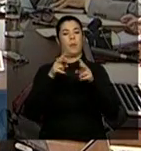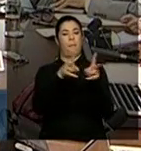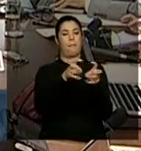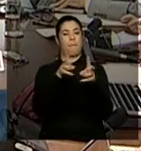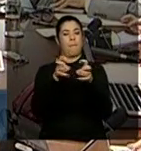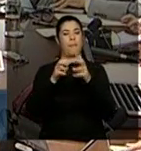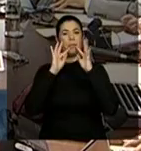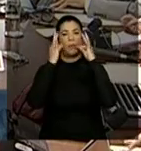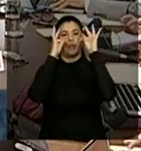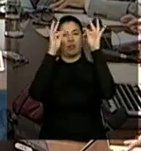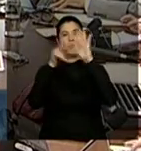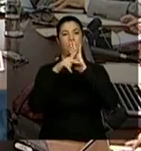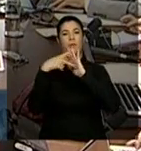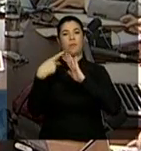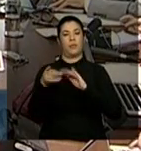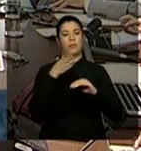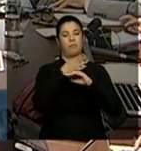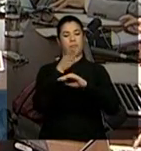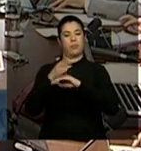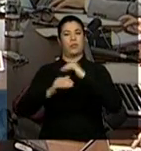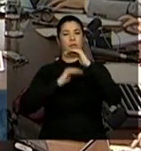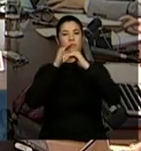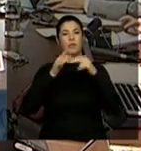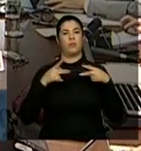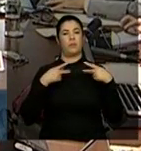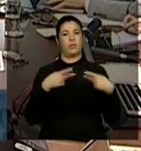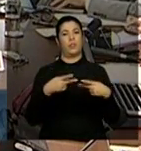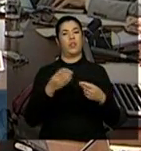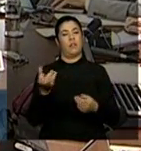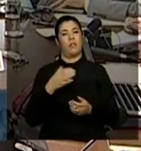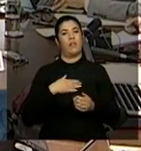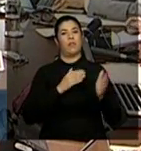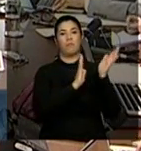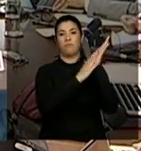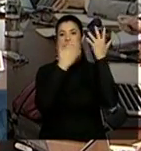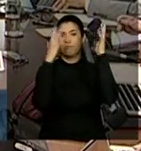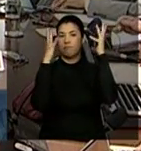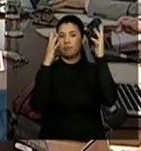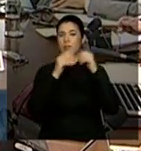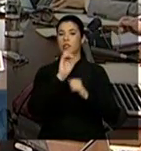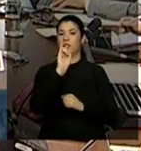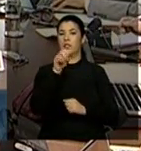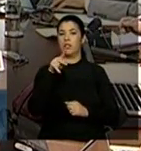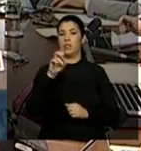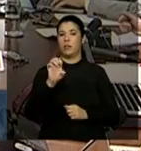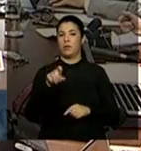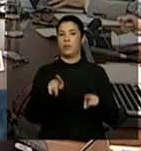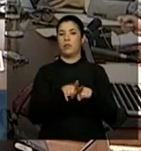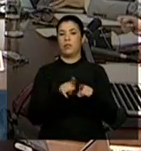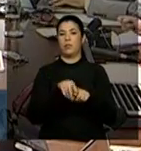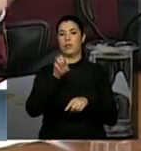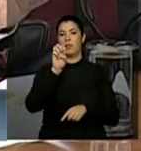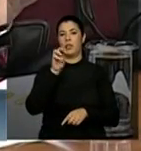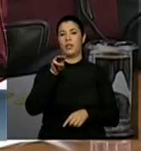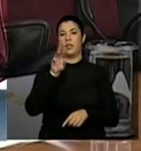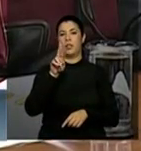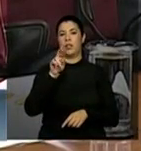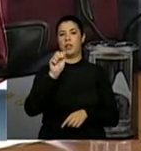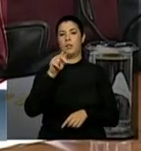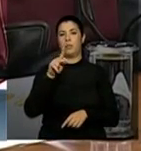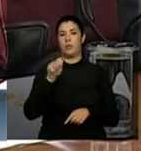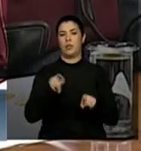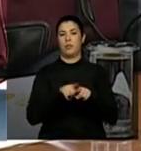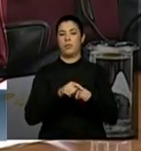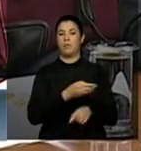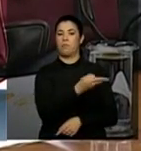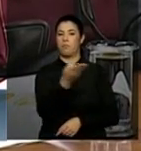tecnologias, evidentemente, participar dessa evolução do processo. Então, quero parabenizar INPE, quero parabenizar Embrapa, os senhores ministros,